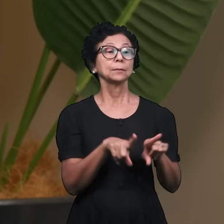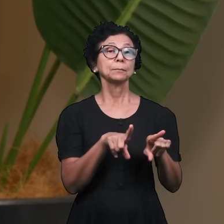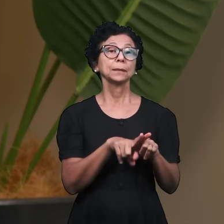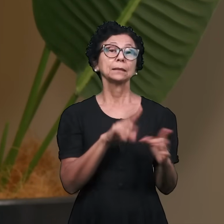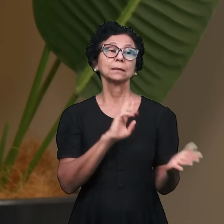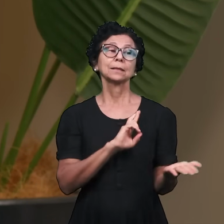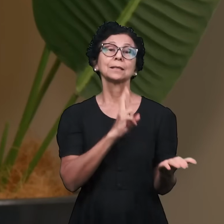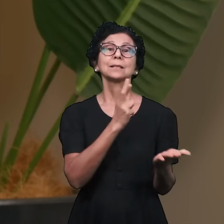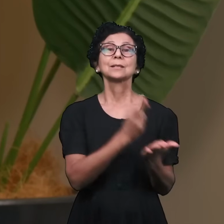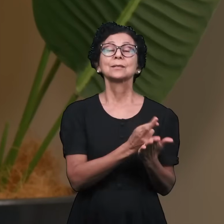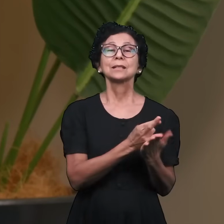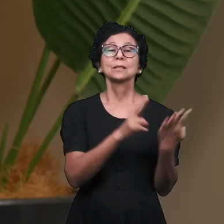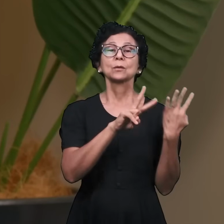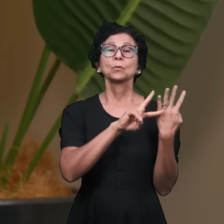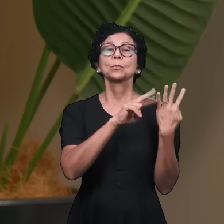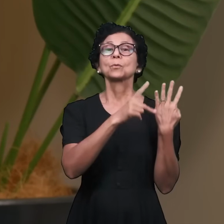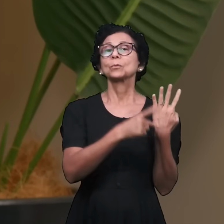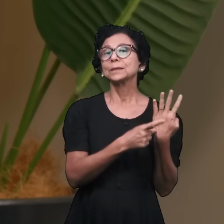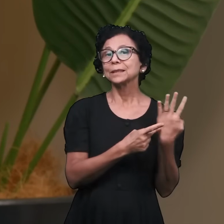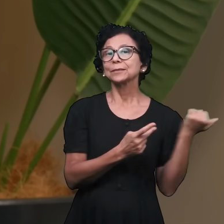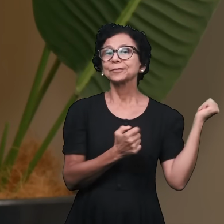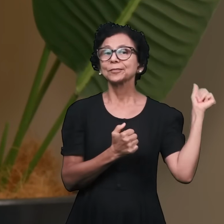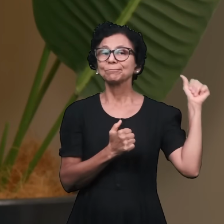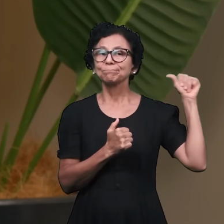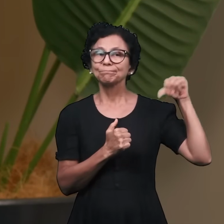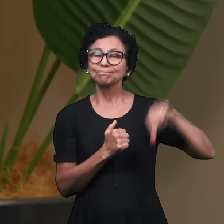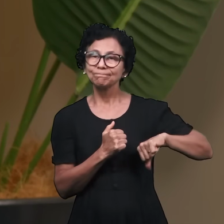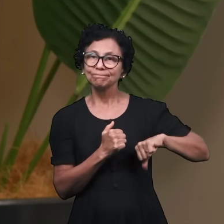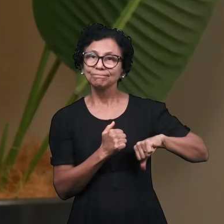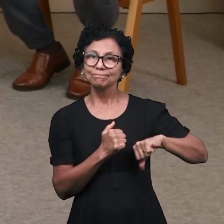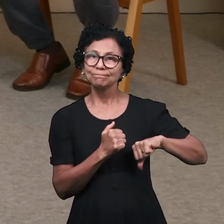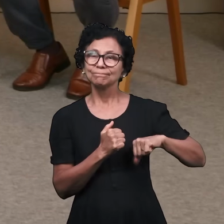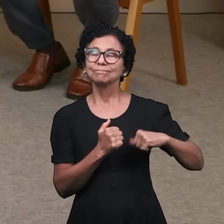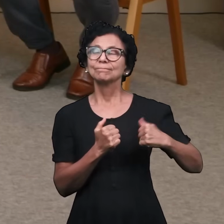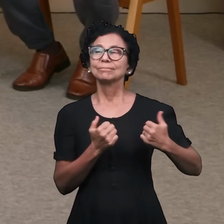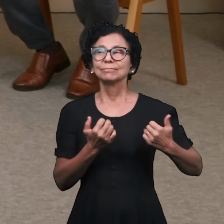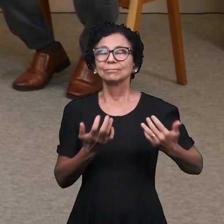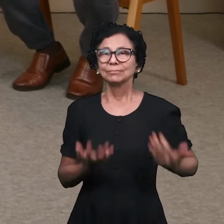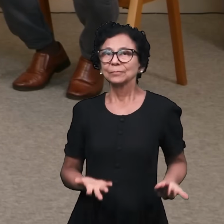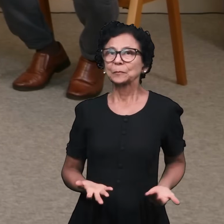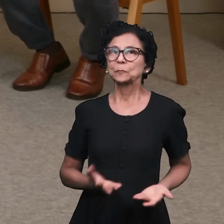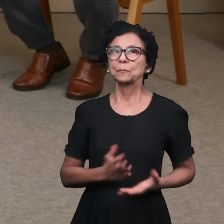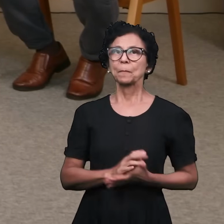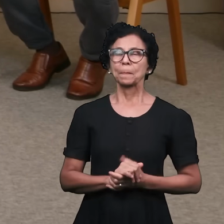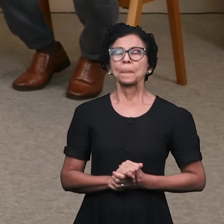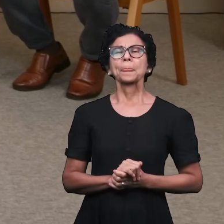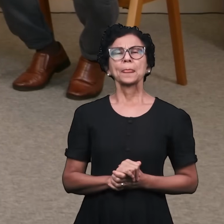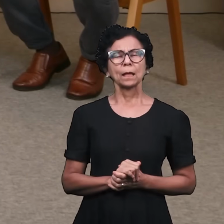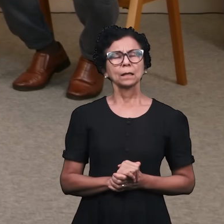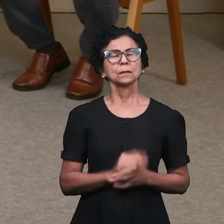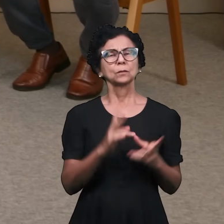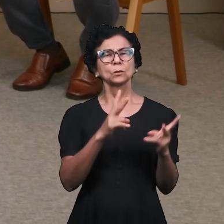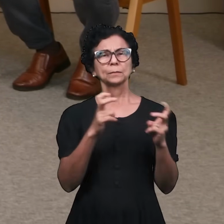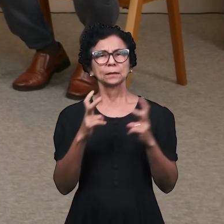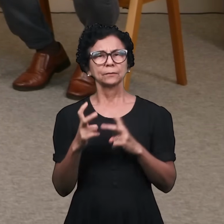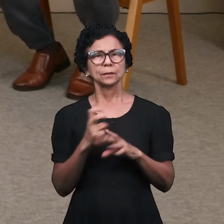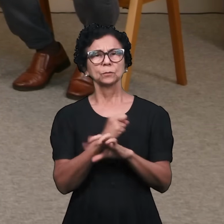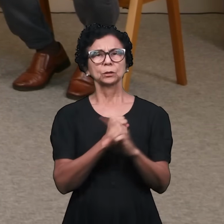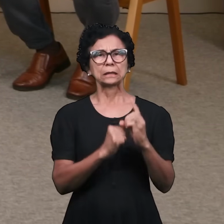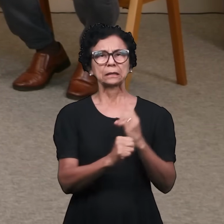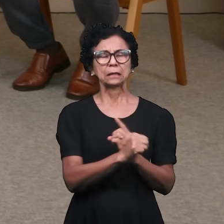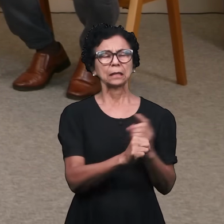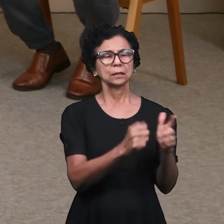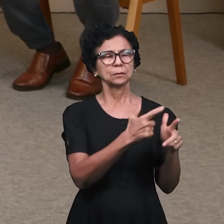trazer reflexo, né, pastor Fernando? Sim. Nós vemos hoje que vários problemas que são enfrentados na